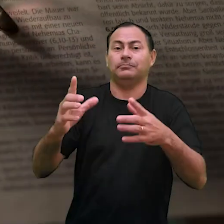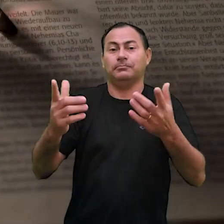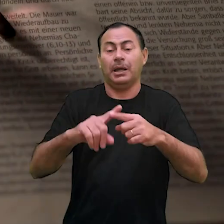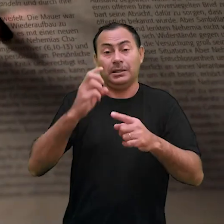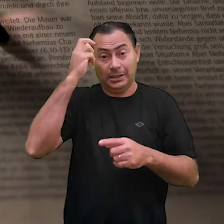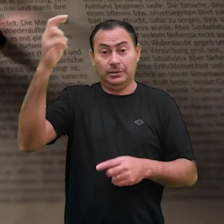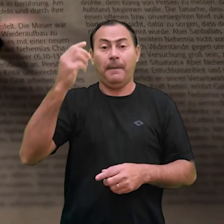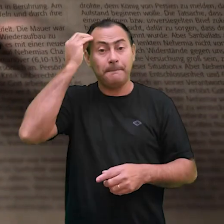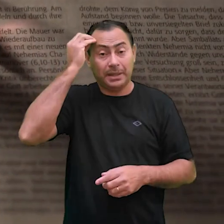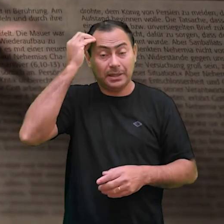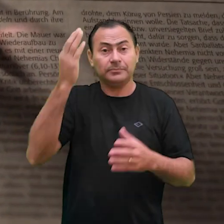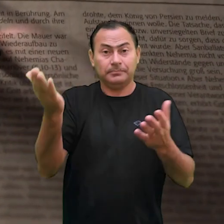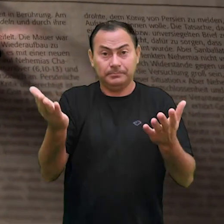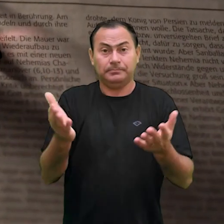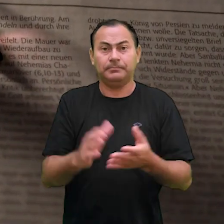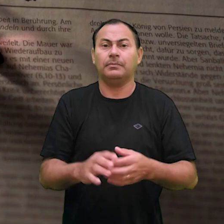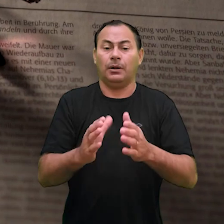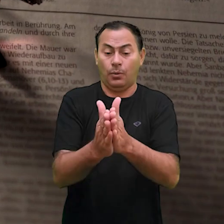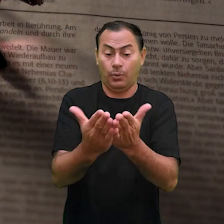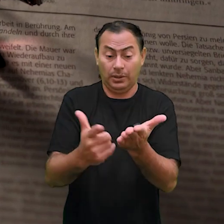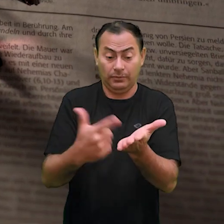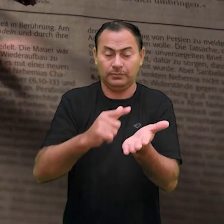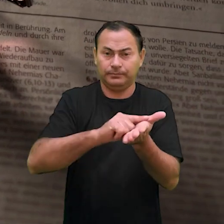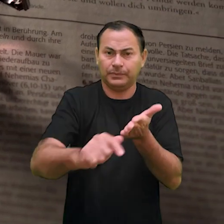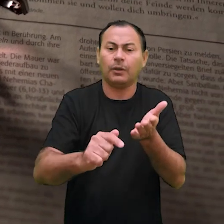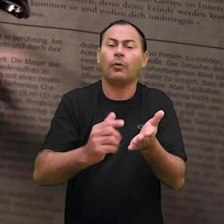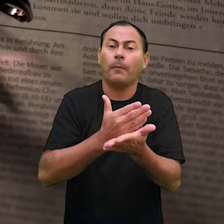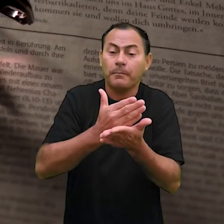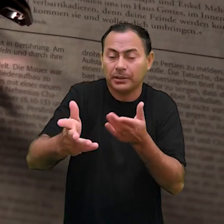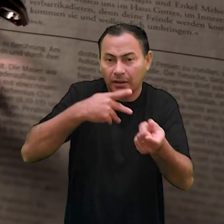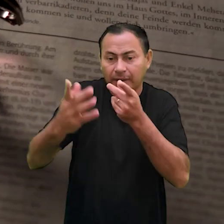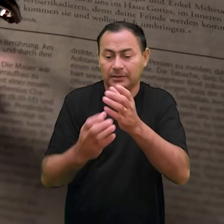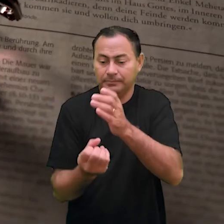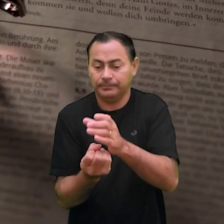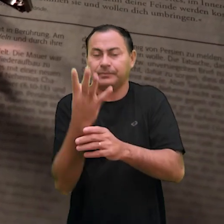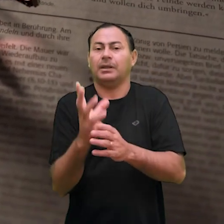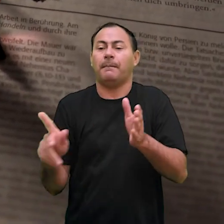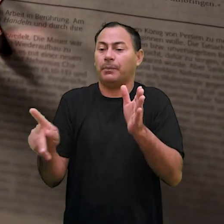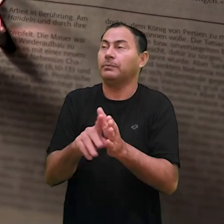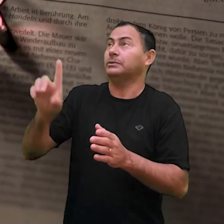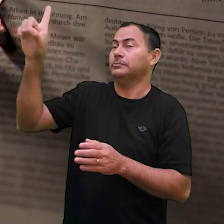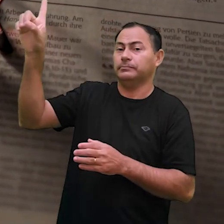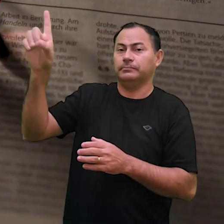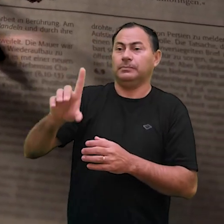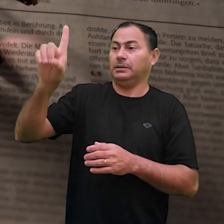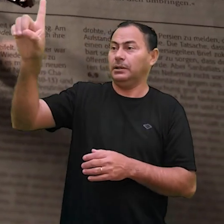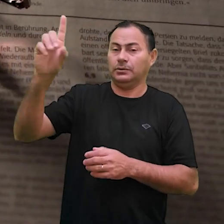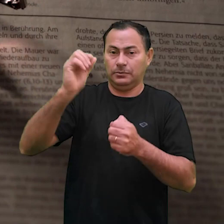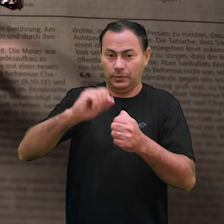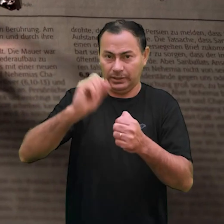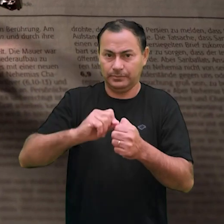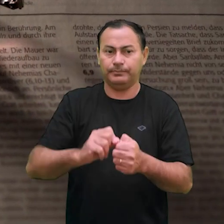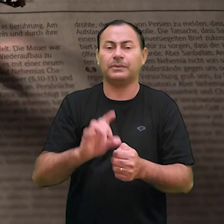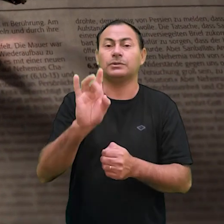sobre a criação. Mas é inteligente pensar sobre isso. O livro de Gênesis começa nos dizendo que a questão da criação pertence a